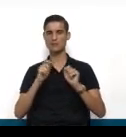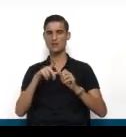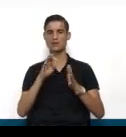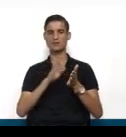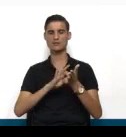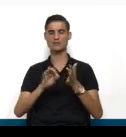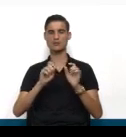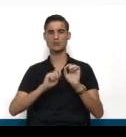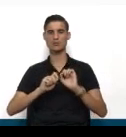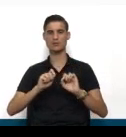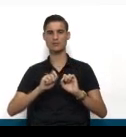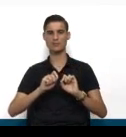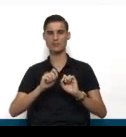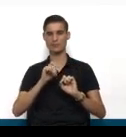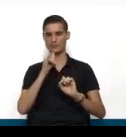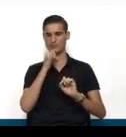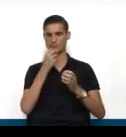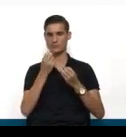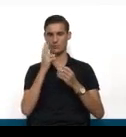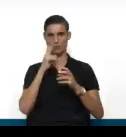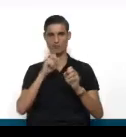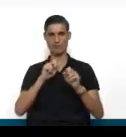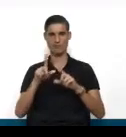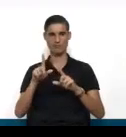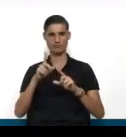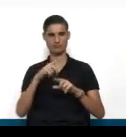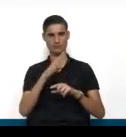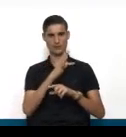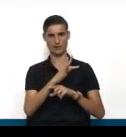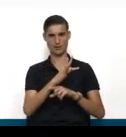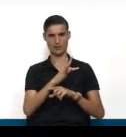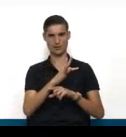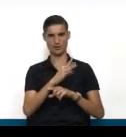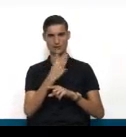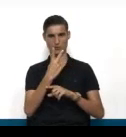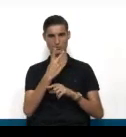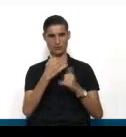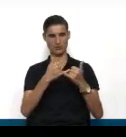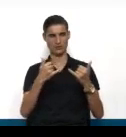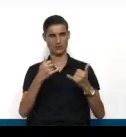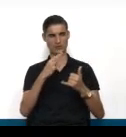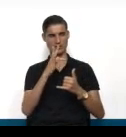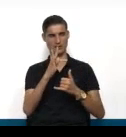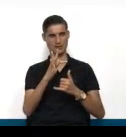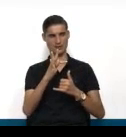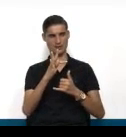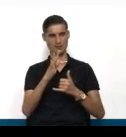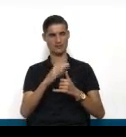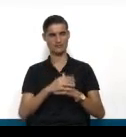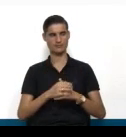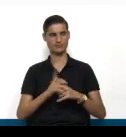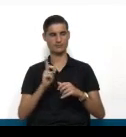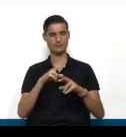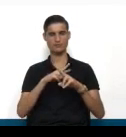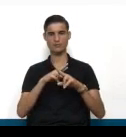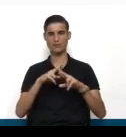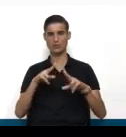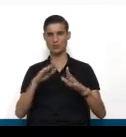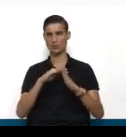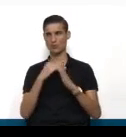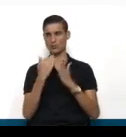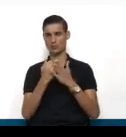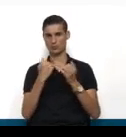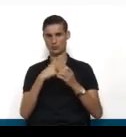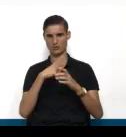escrever aqui, olha, como é que pode ficar aqui? Esse t, duas linhas de t, vai ser igual, todo mundo aqui